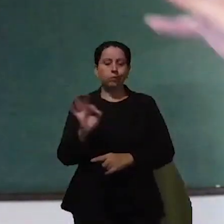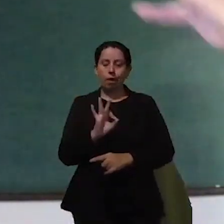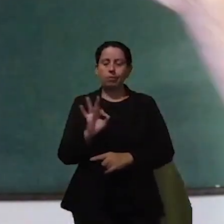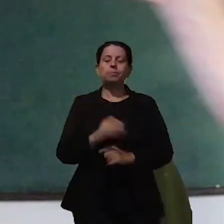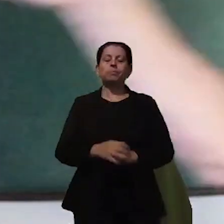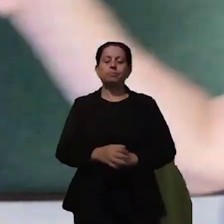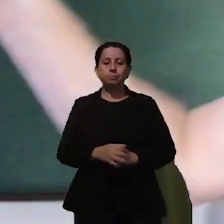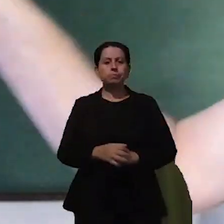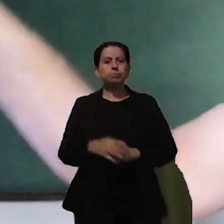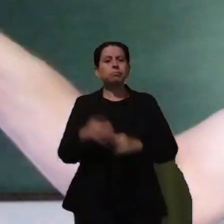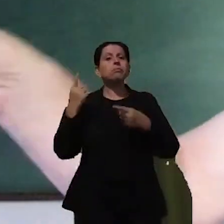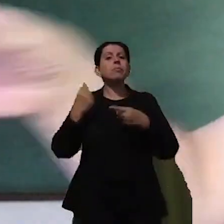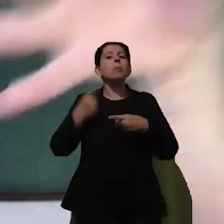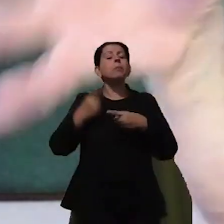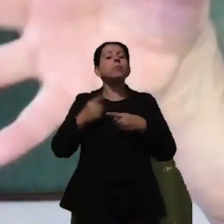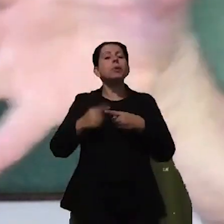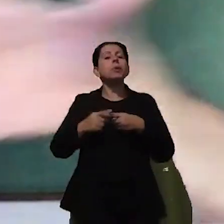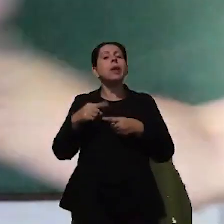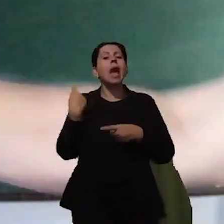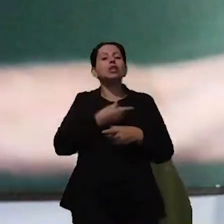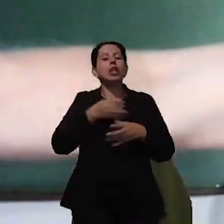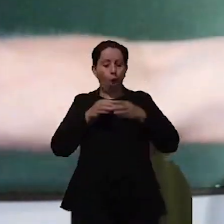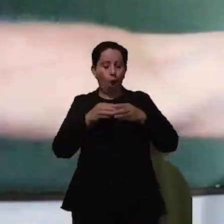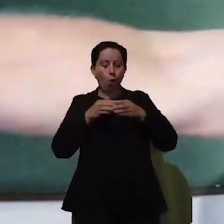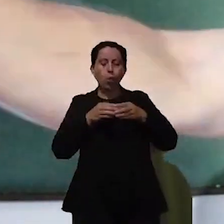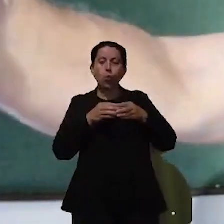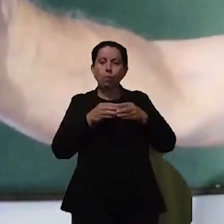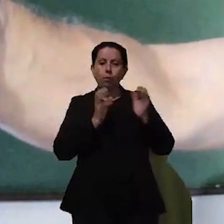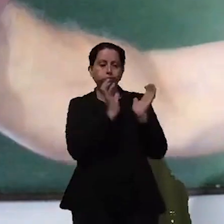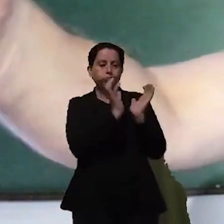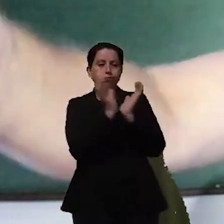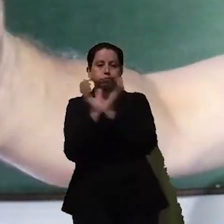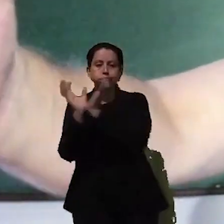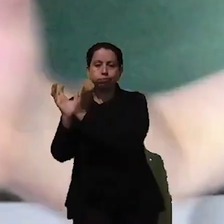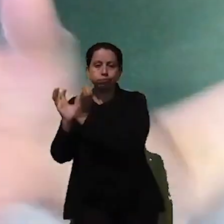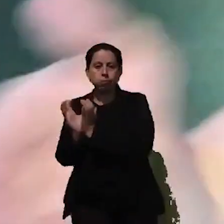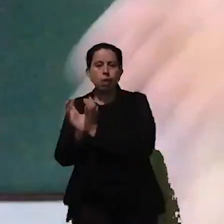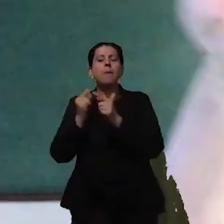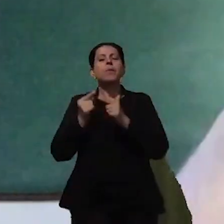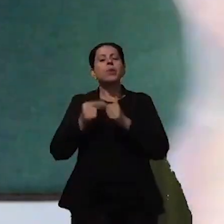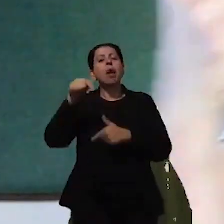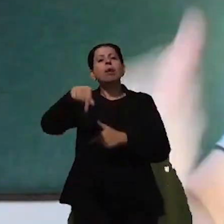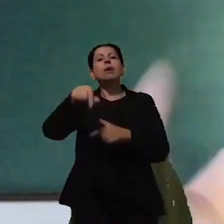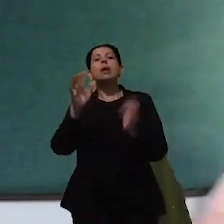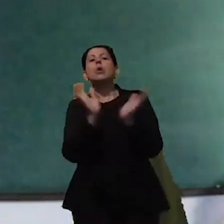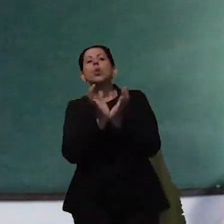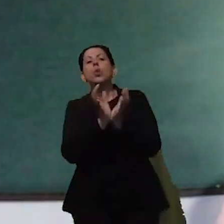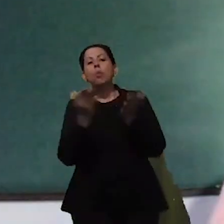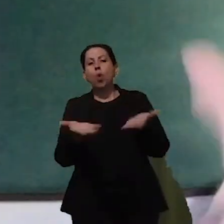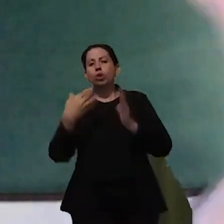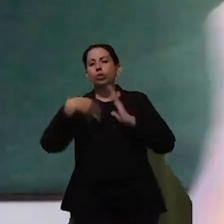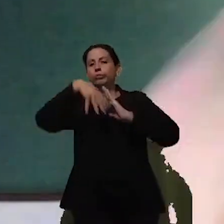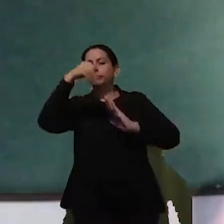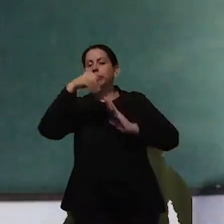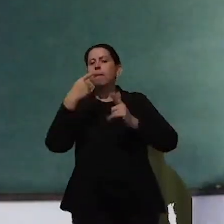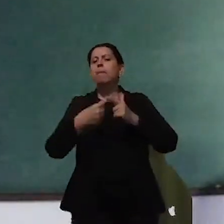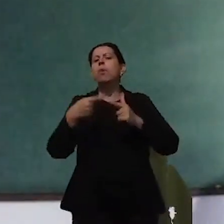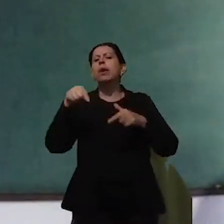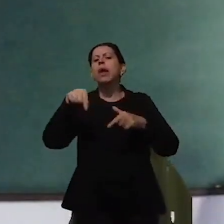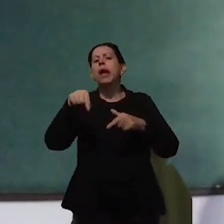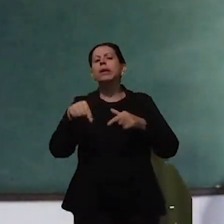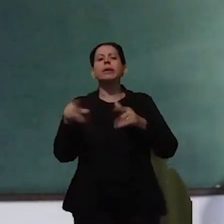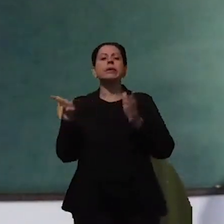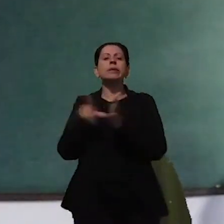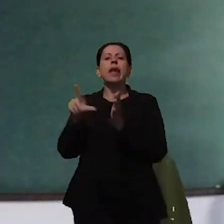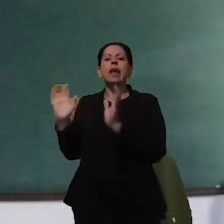por que nós nos agrupamos? Por que aqui nós temos um grupo aqui na casa? Por que tem um grupo aqui na internet, no Facebook,